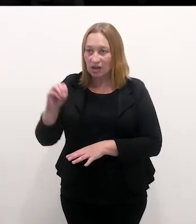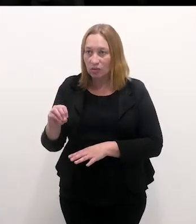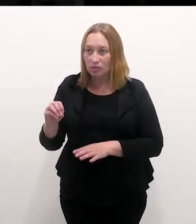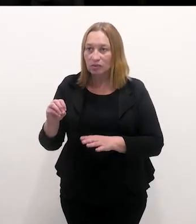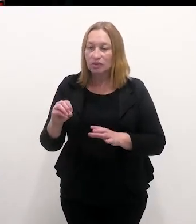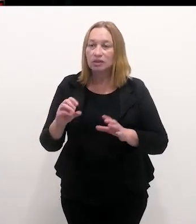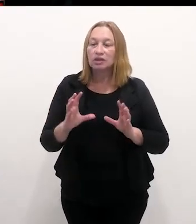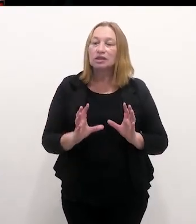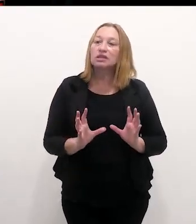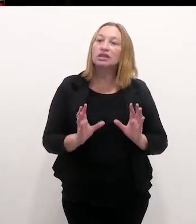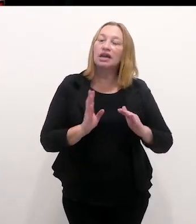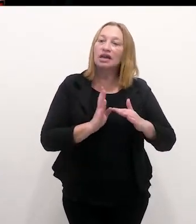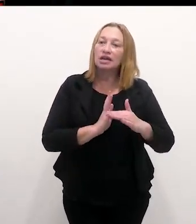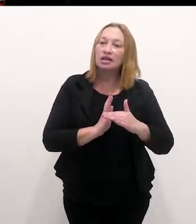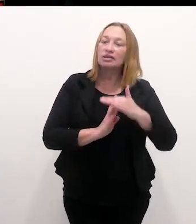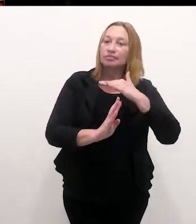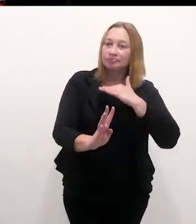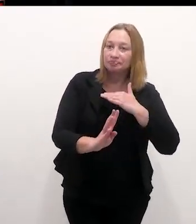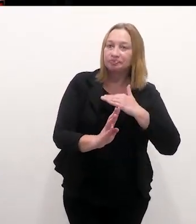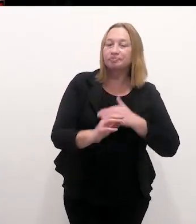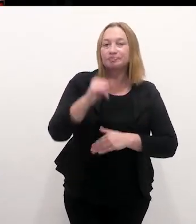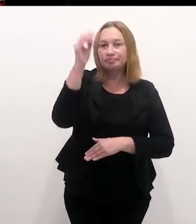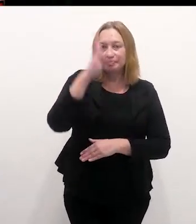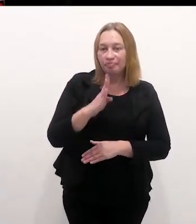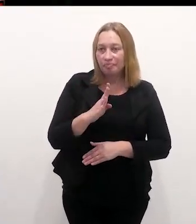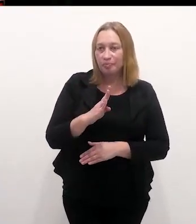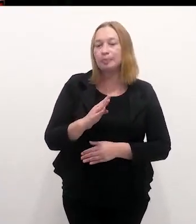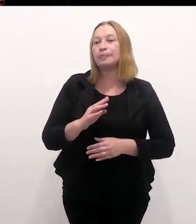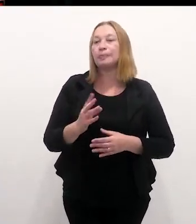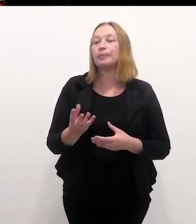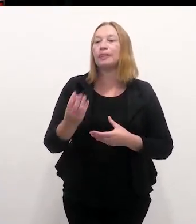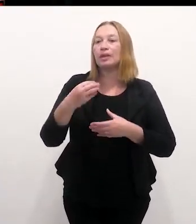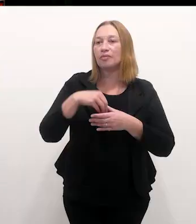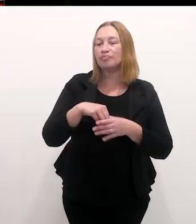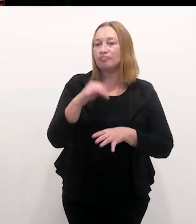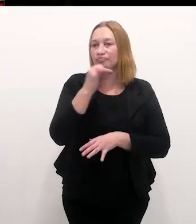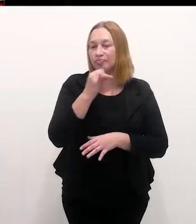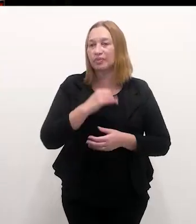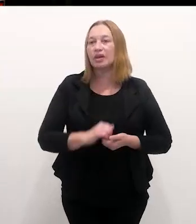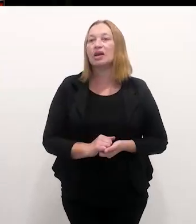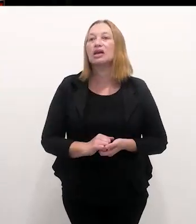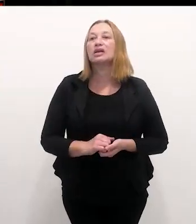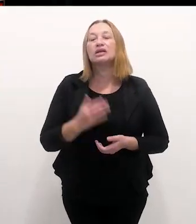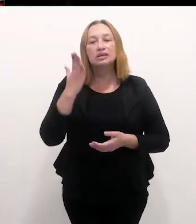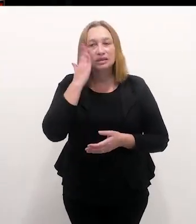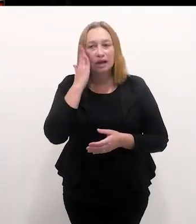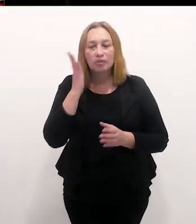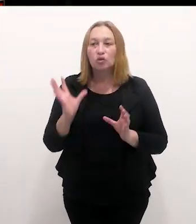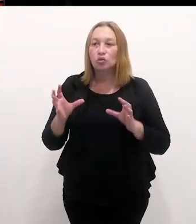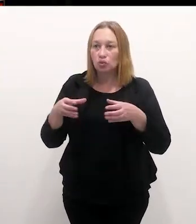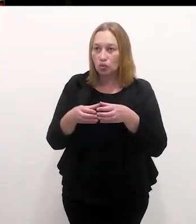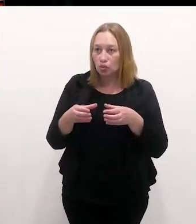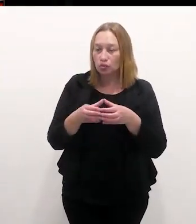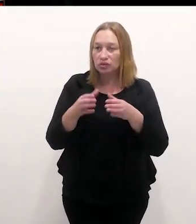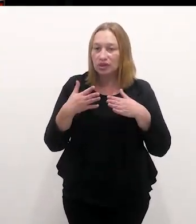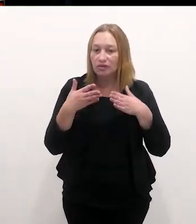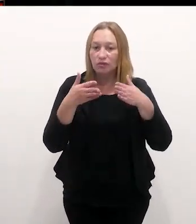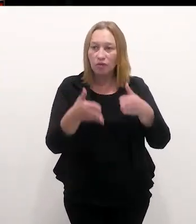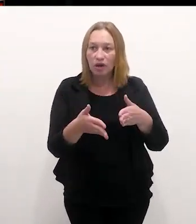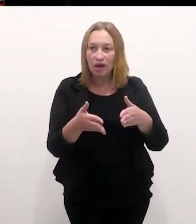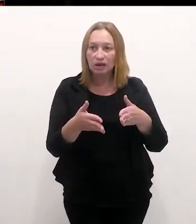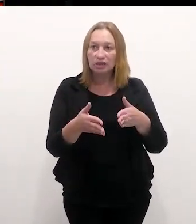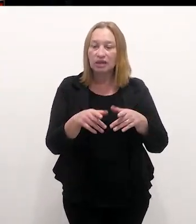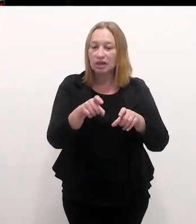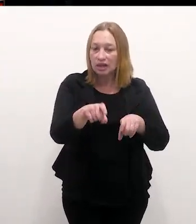colonização, dessa migração italiana para a economia do Brasil. A gente sabe que, primeiro, um grupo, inclusive, nessa migração, está